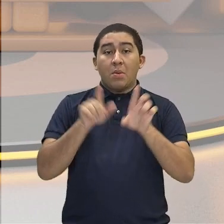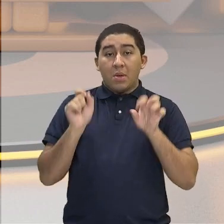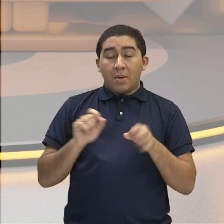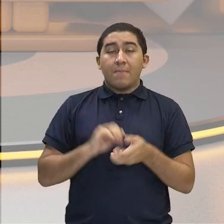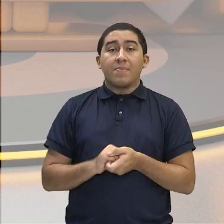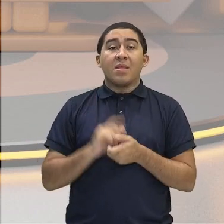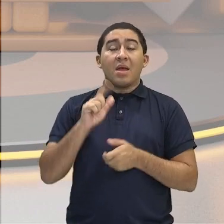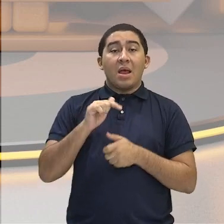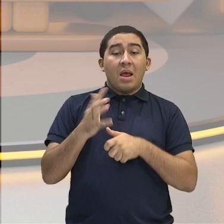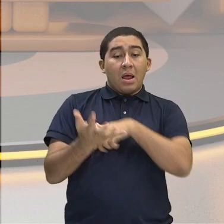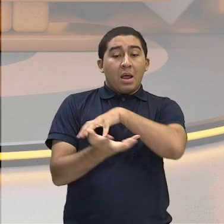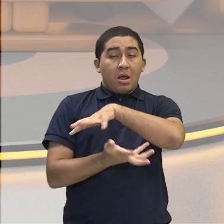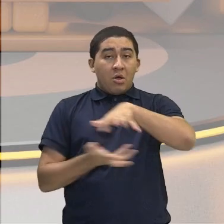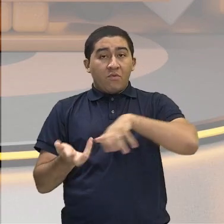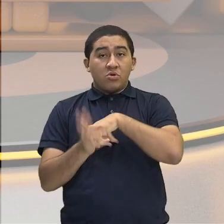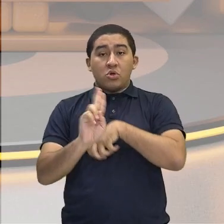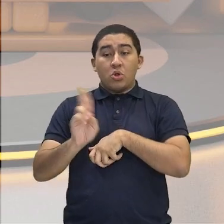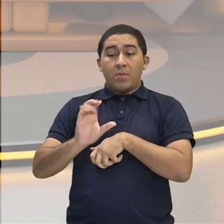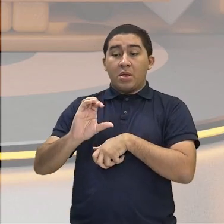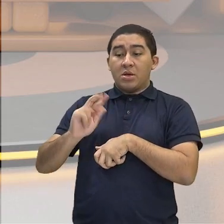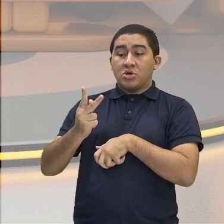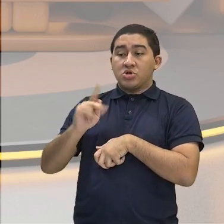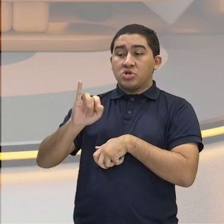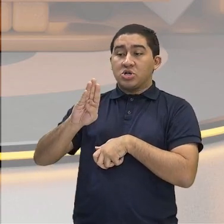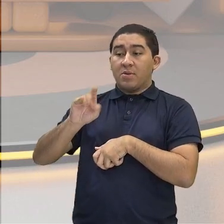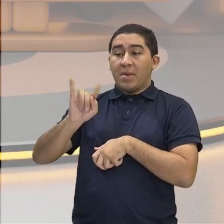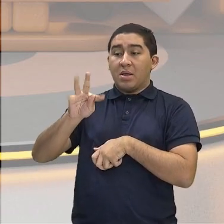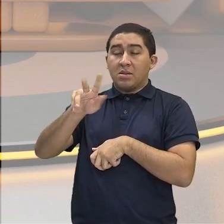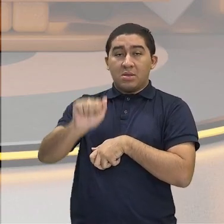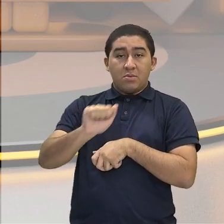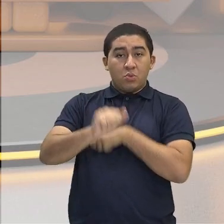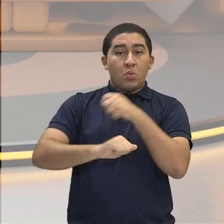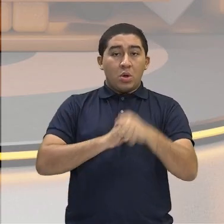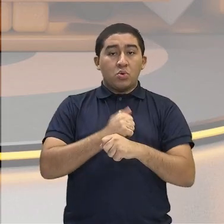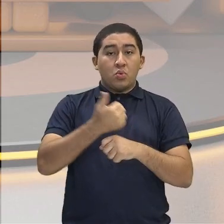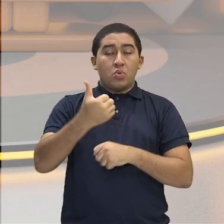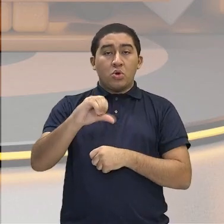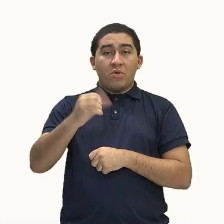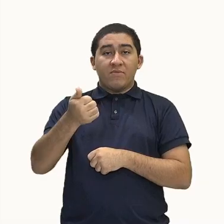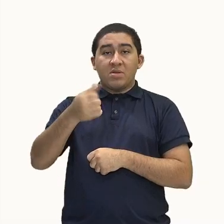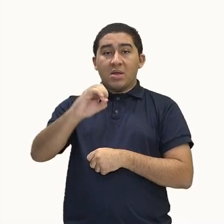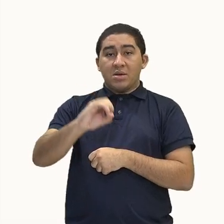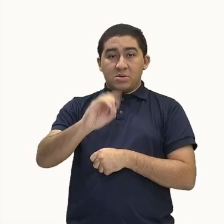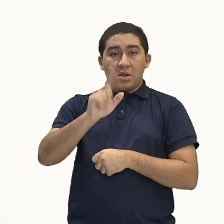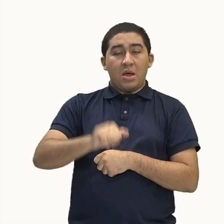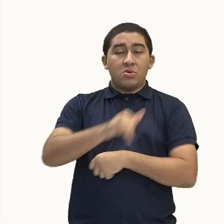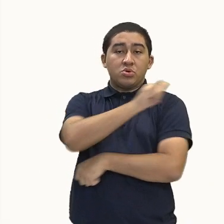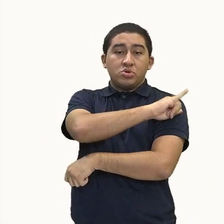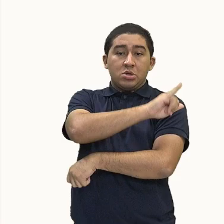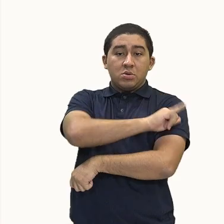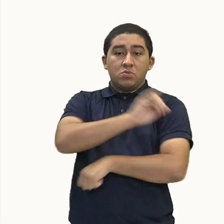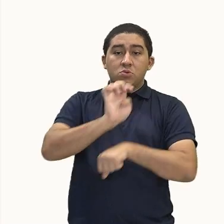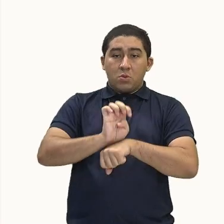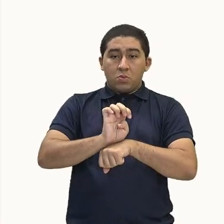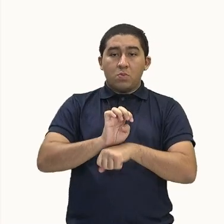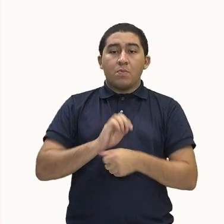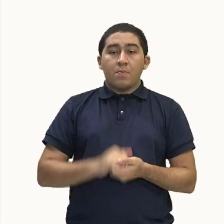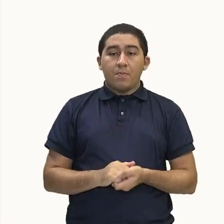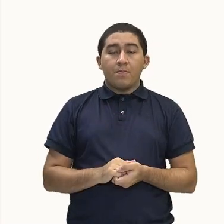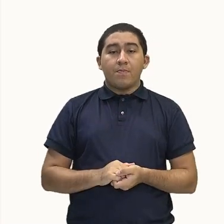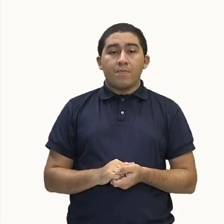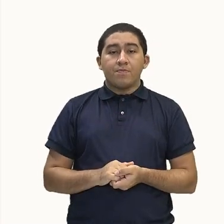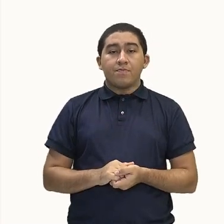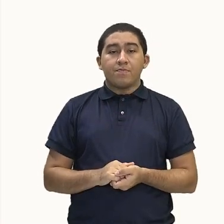da Chibata, que acontece em 1910, no Rio de Janeiro. Acompanhem comigo. Temos